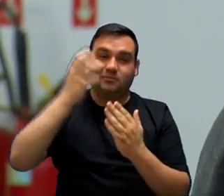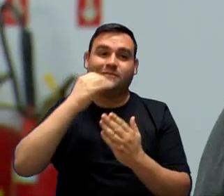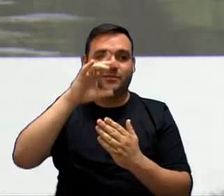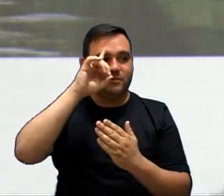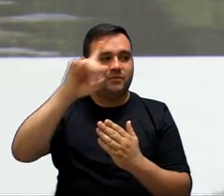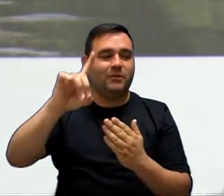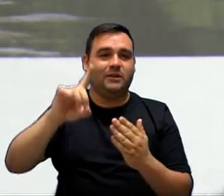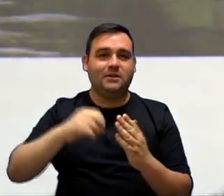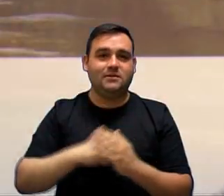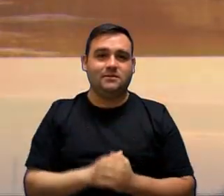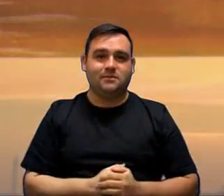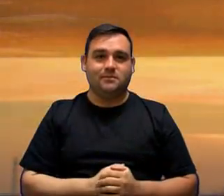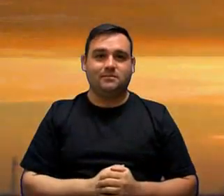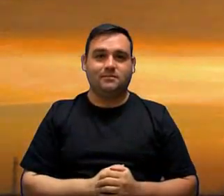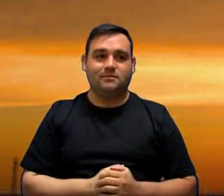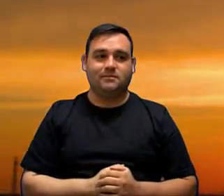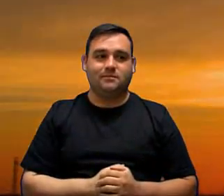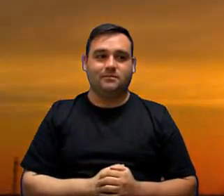dia a todos.